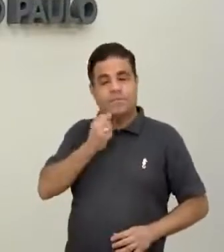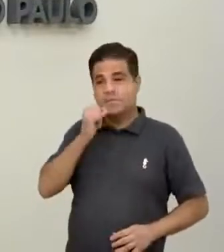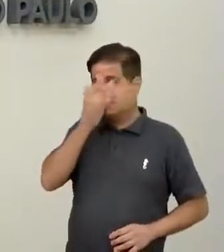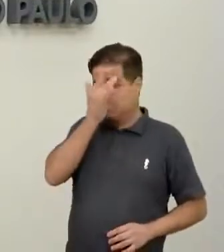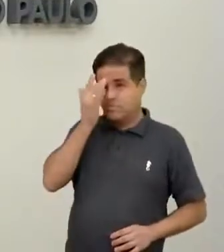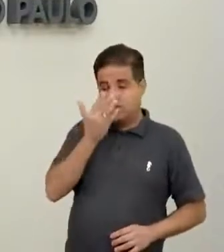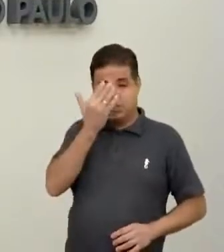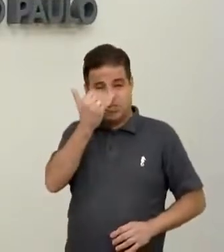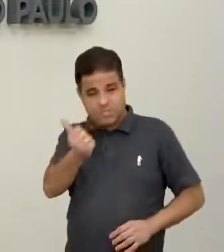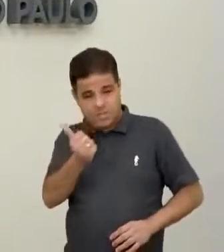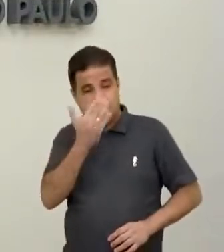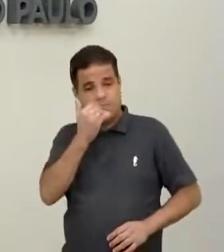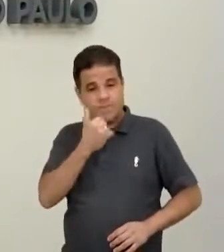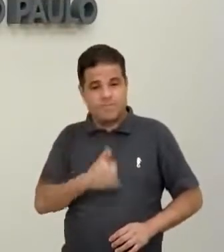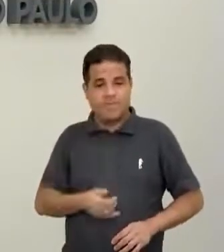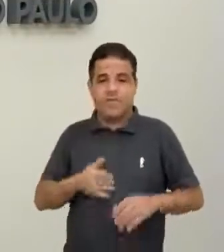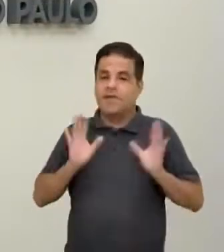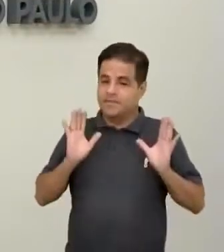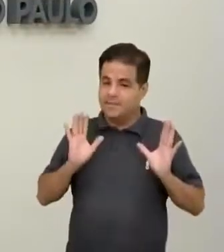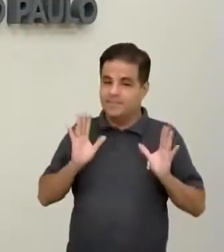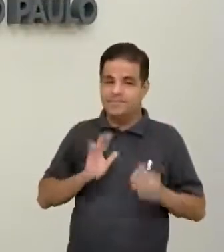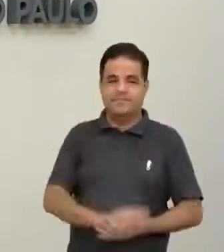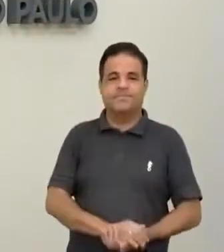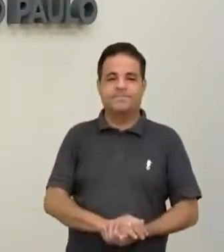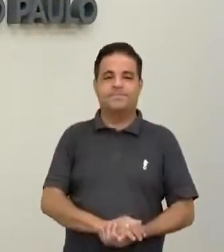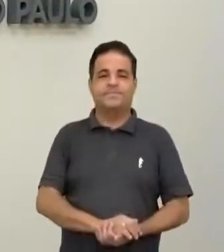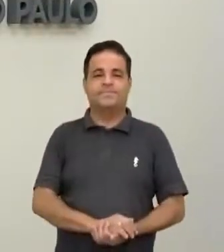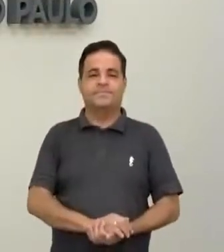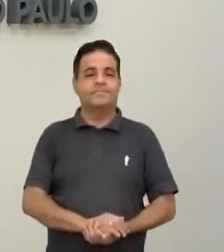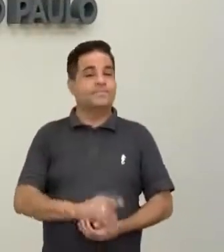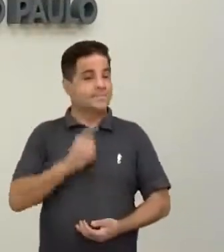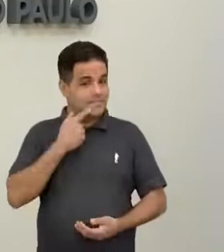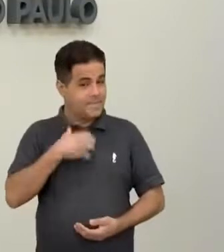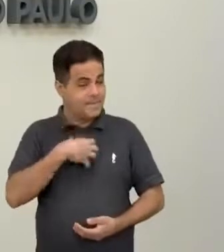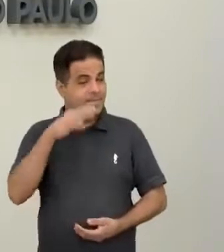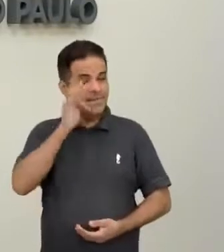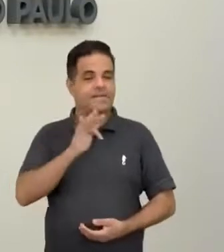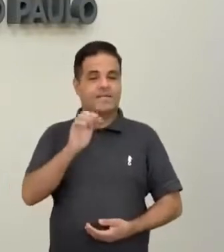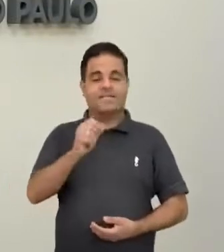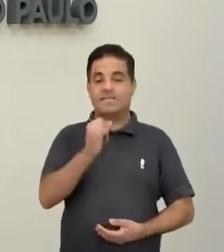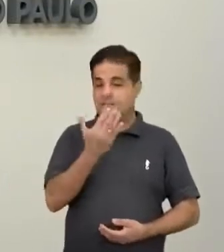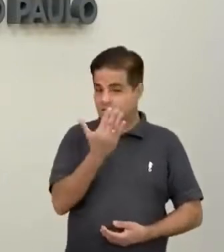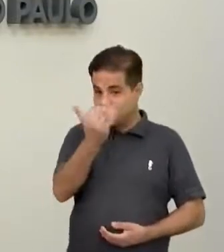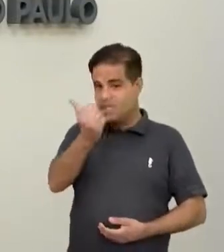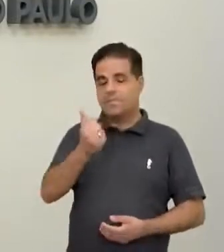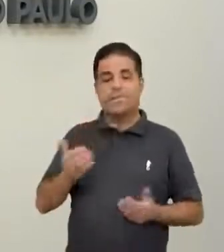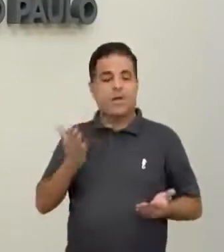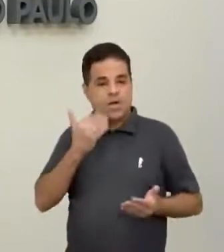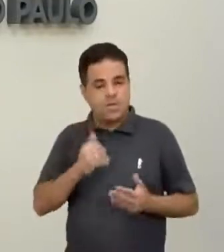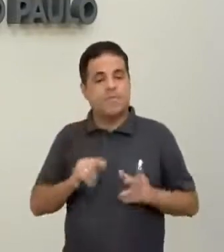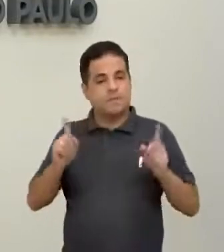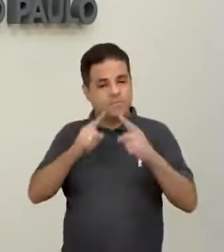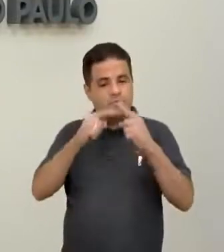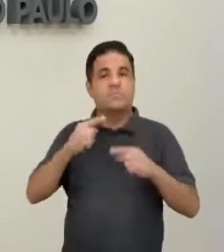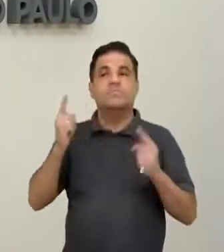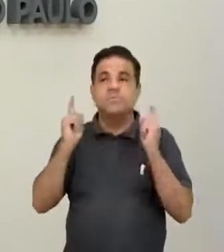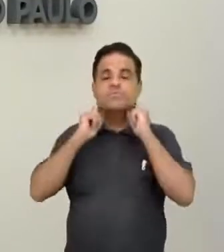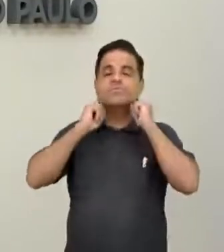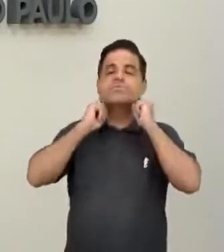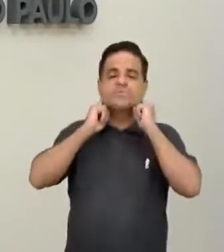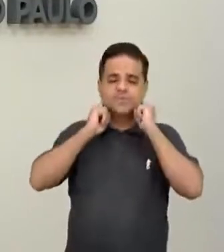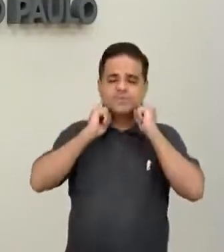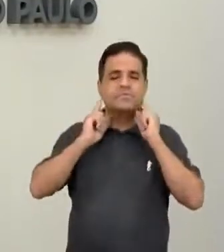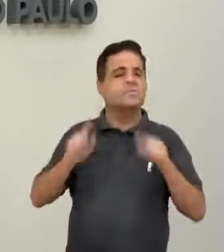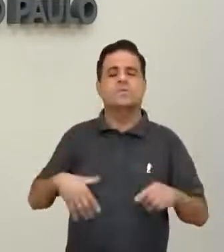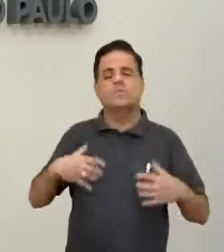para comer, o Tom Fett tá todo feliz lá. Quando chama para comer, é música para os meus ouvidos.